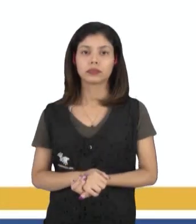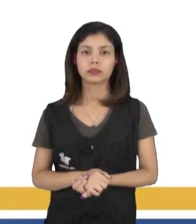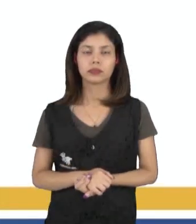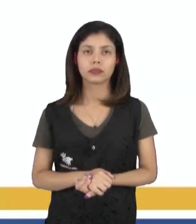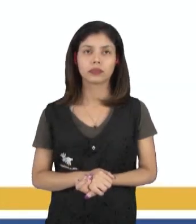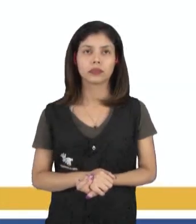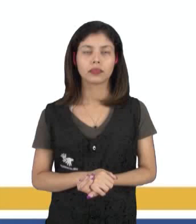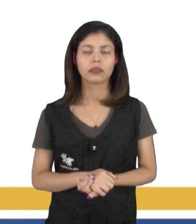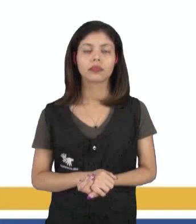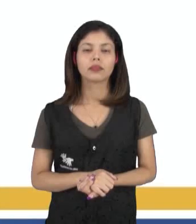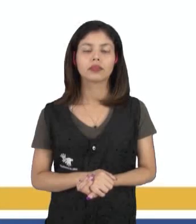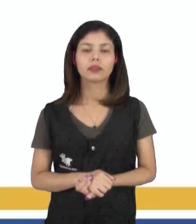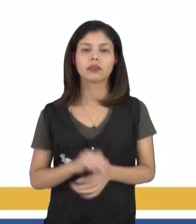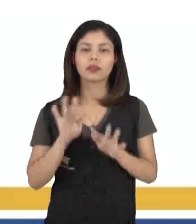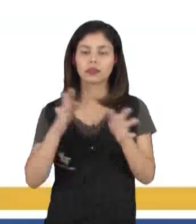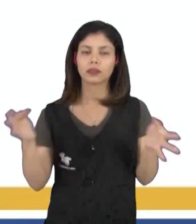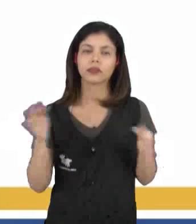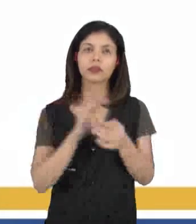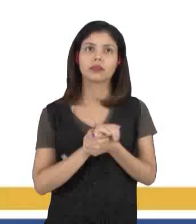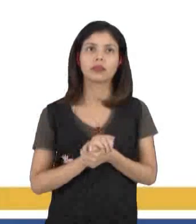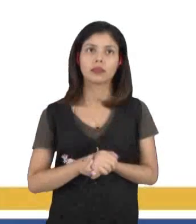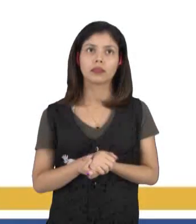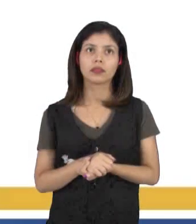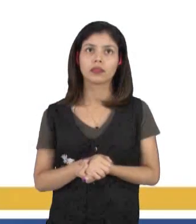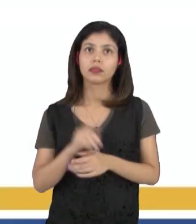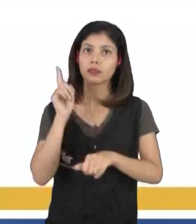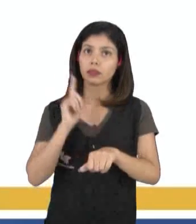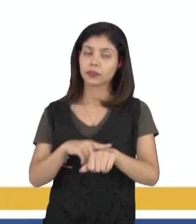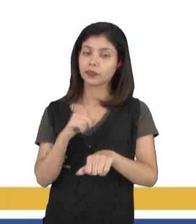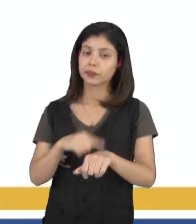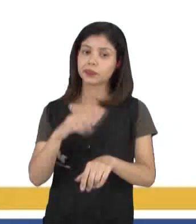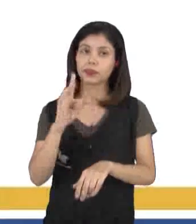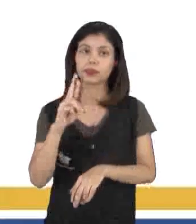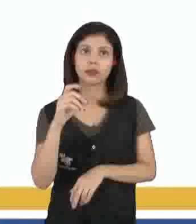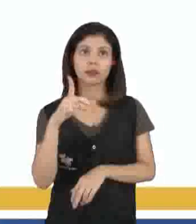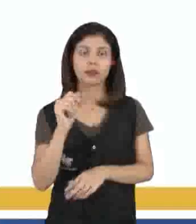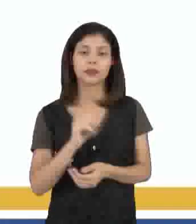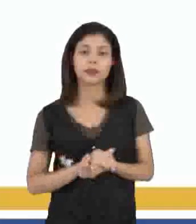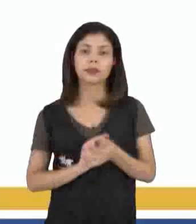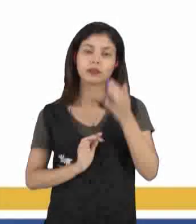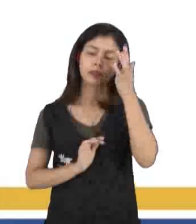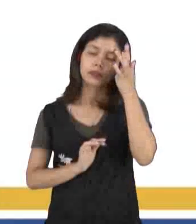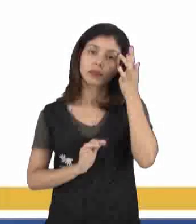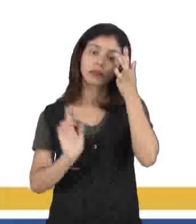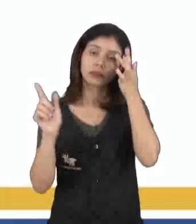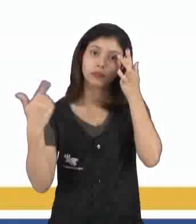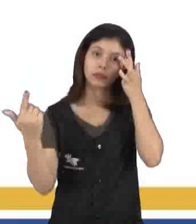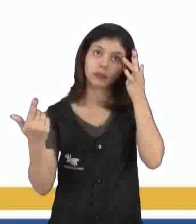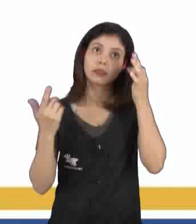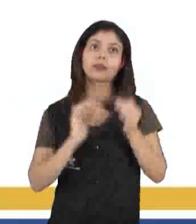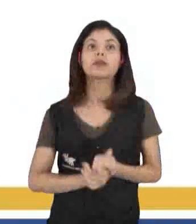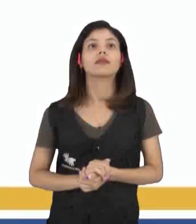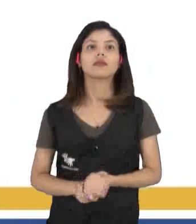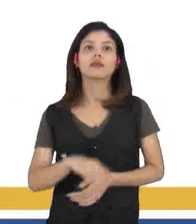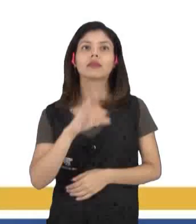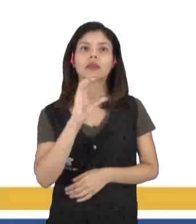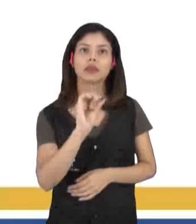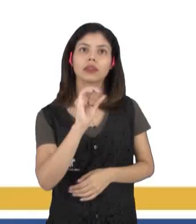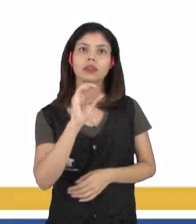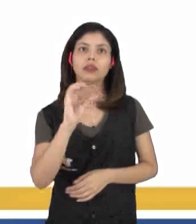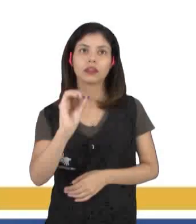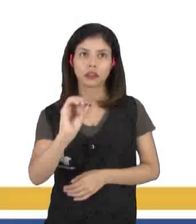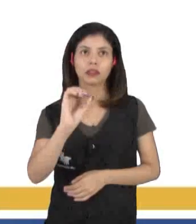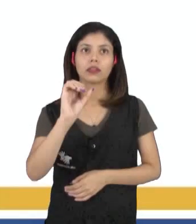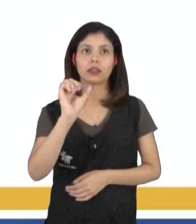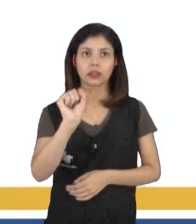é uma oração subordinada adverbial temporal, tá certo? E a próxima, oração subordinada